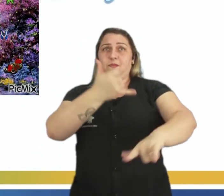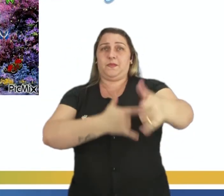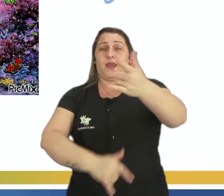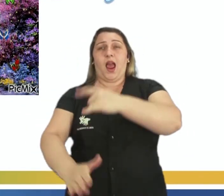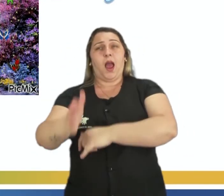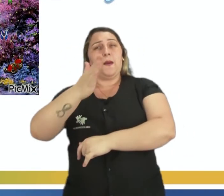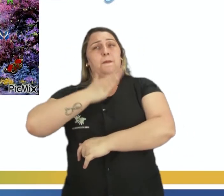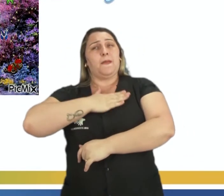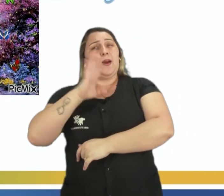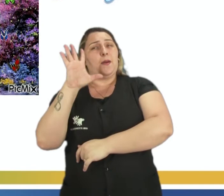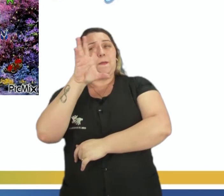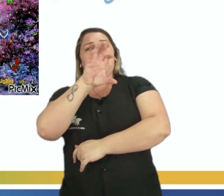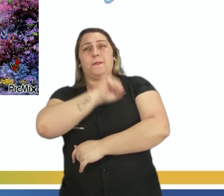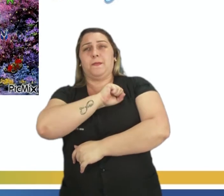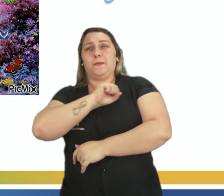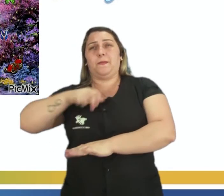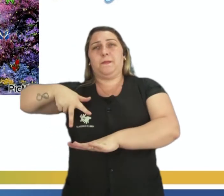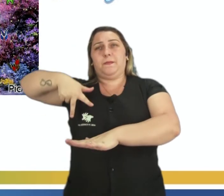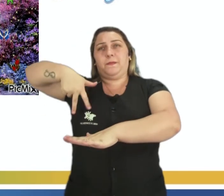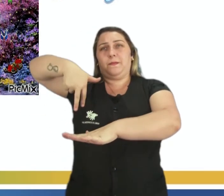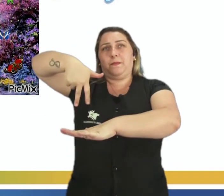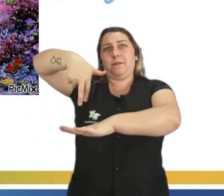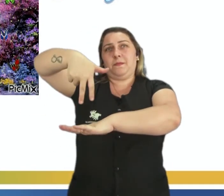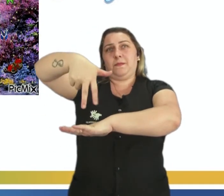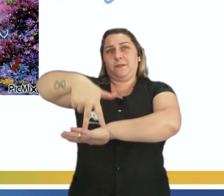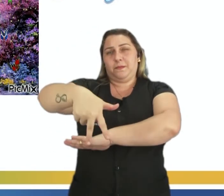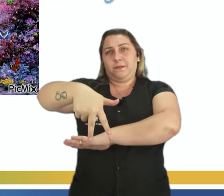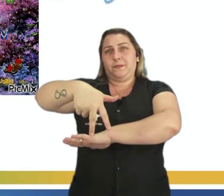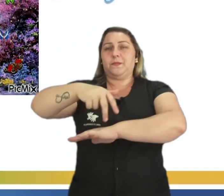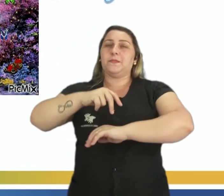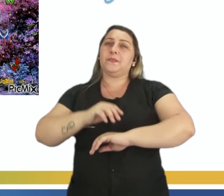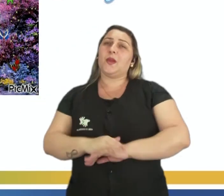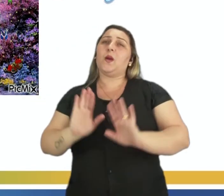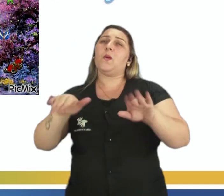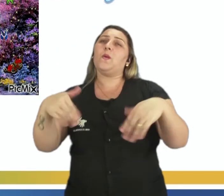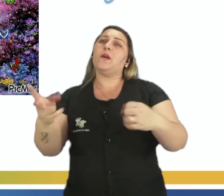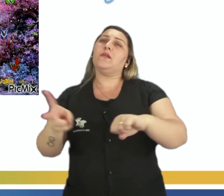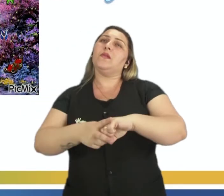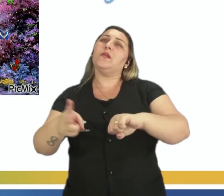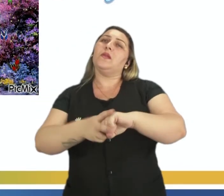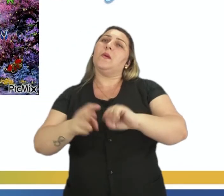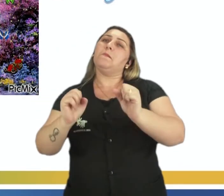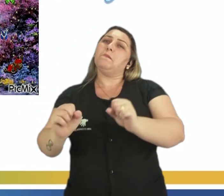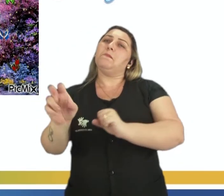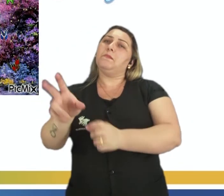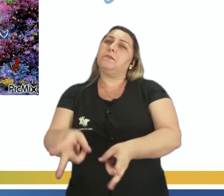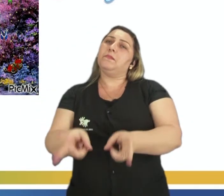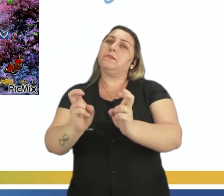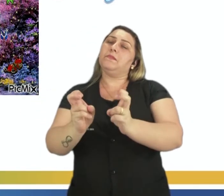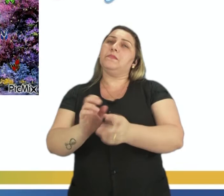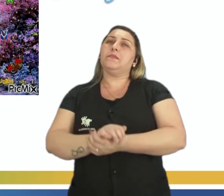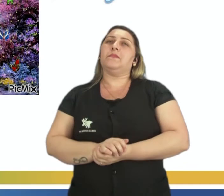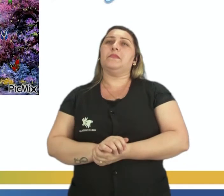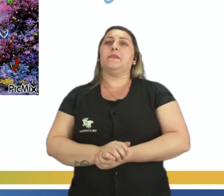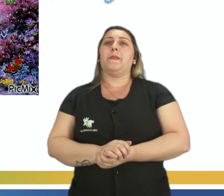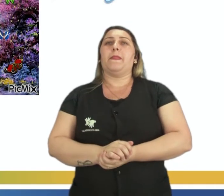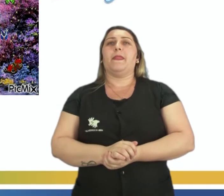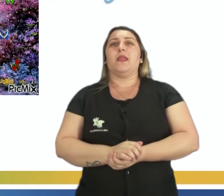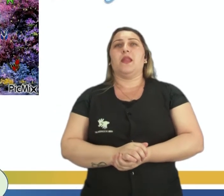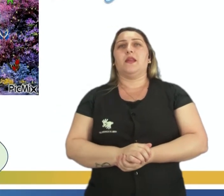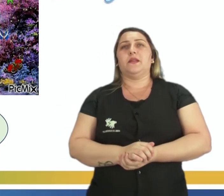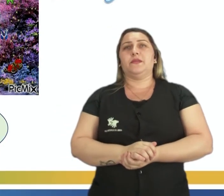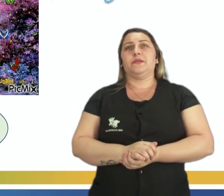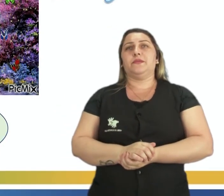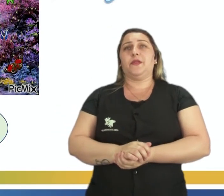de brilhante, para o meu amor passar. E aí, quais são os verbos que você pode identificar e qual é o modo verbal